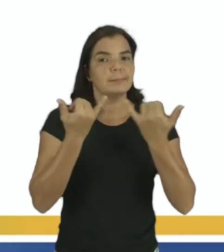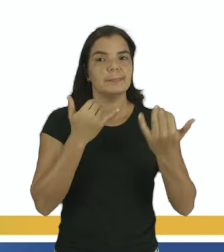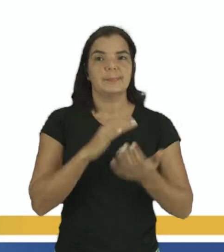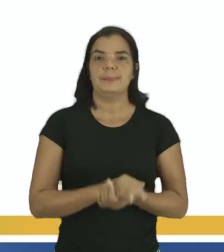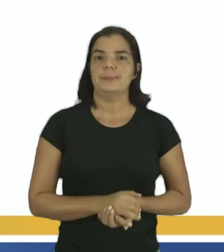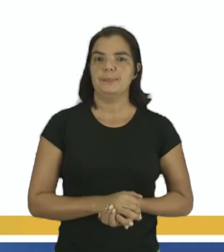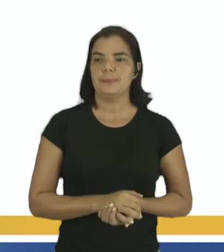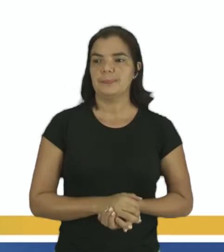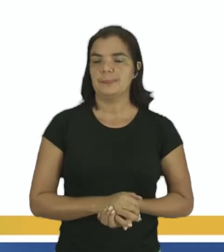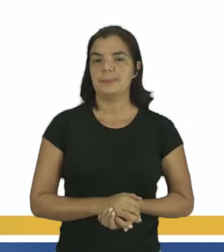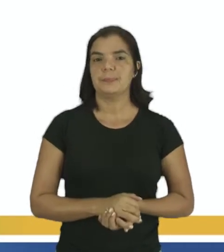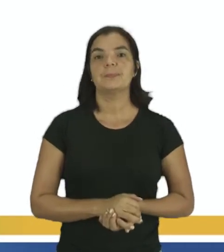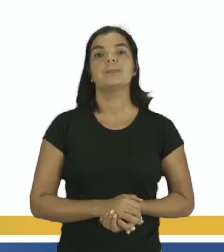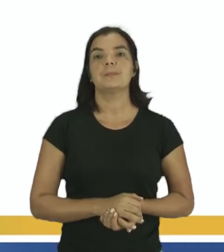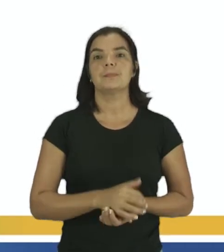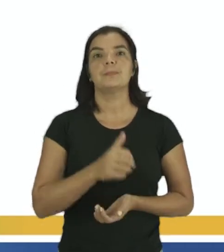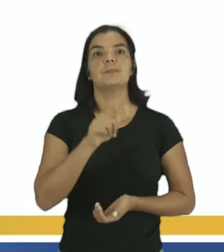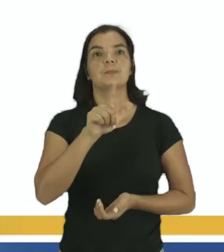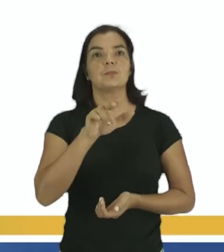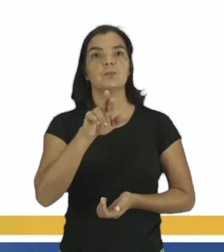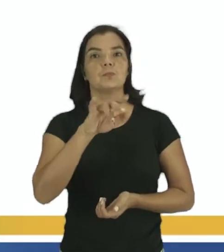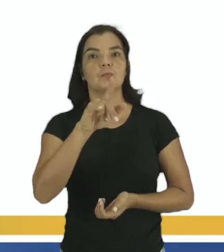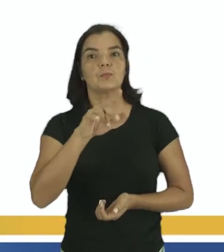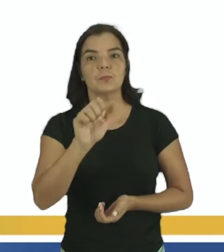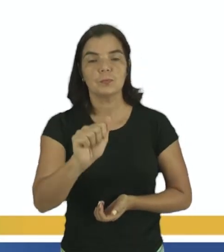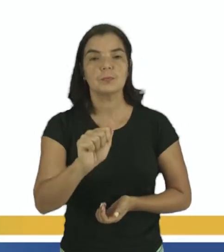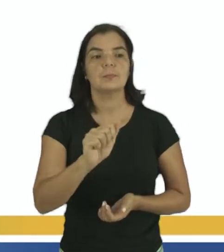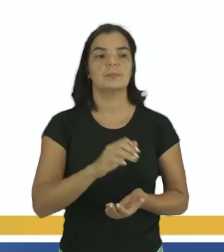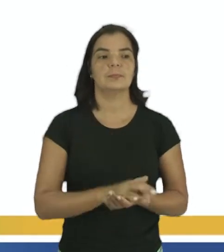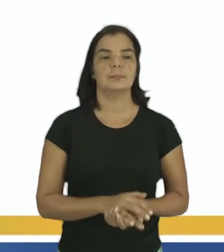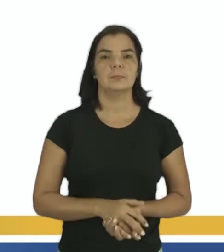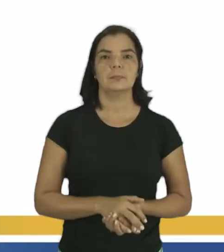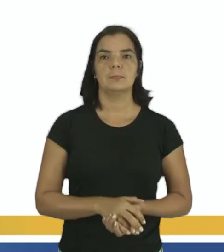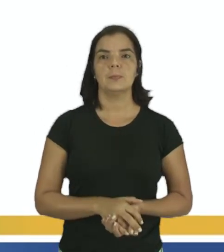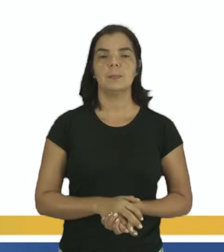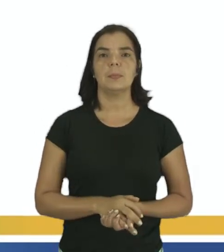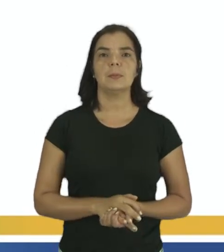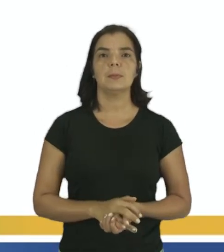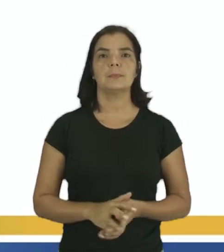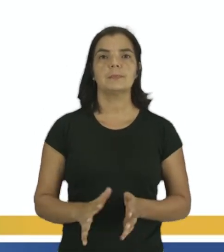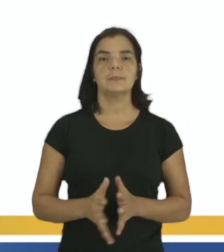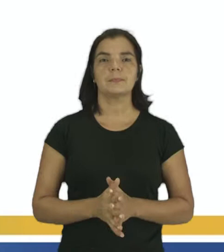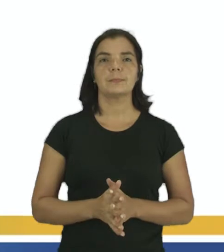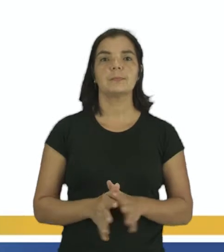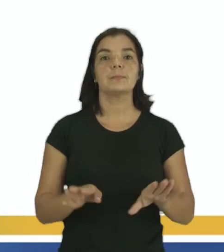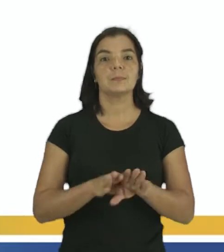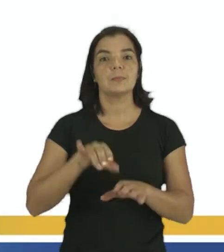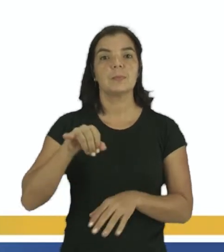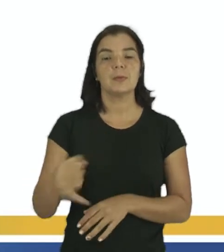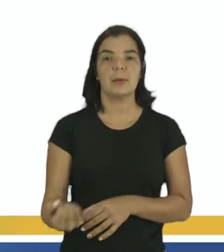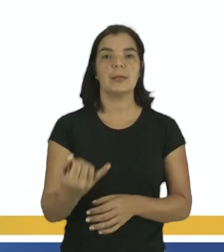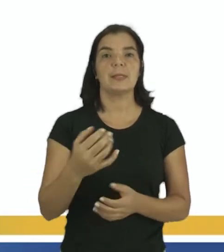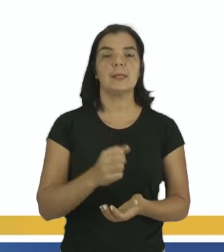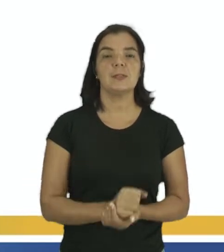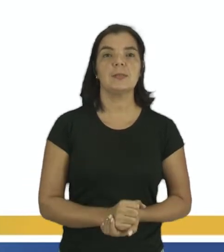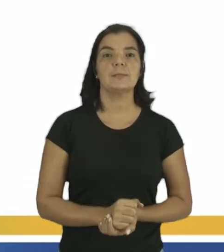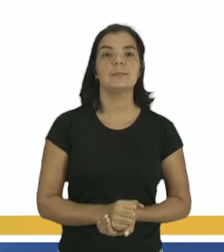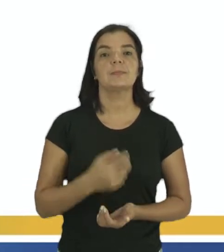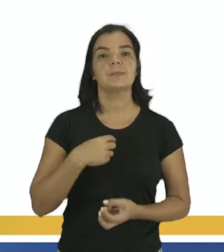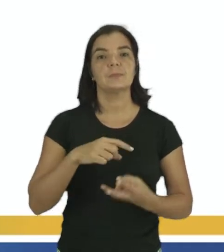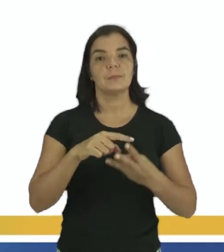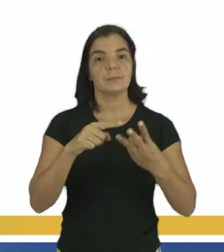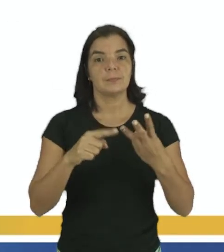mercado que Luiza viu o cartaz certo Qual o cartaz a Aproveite